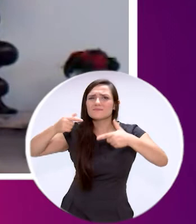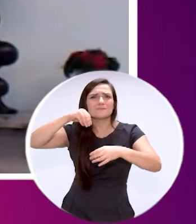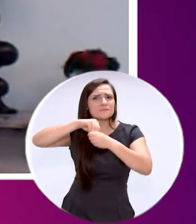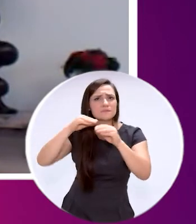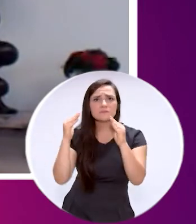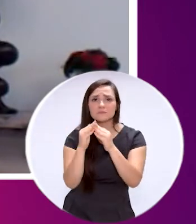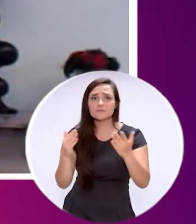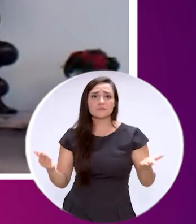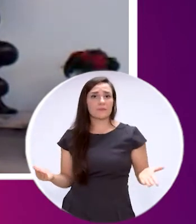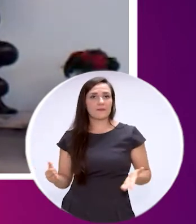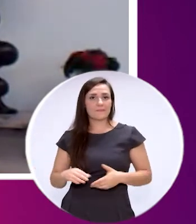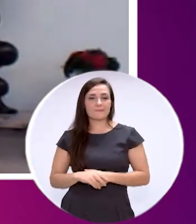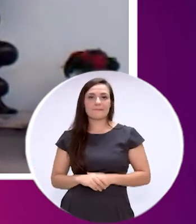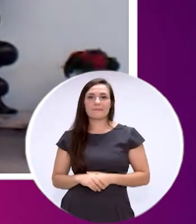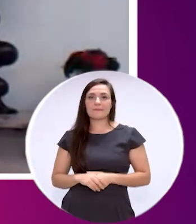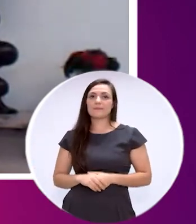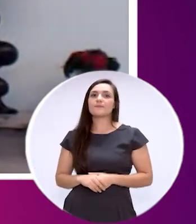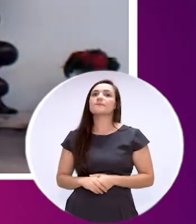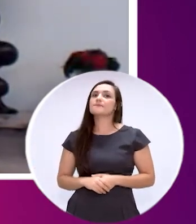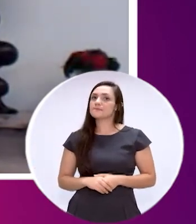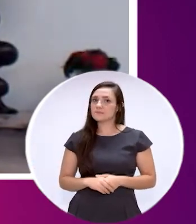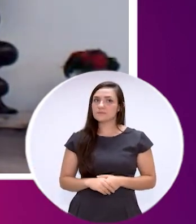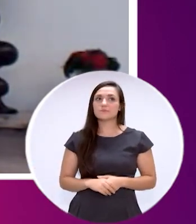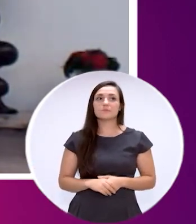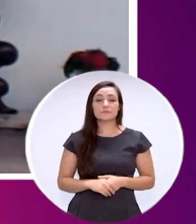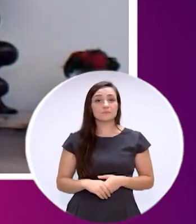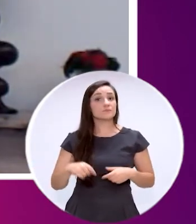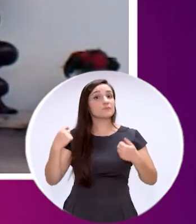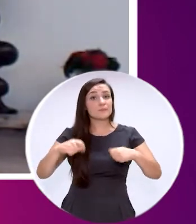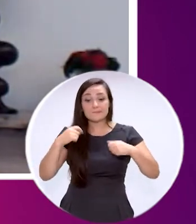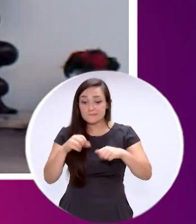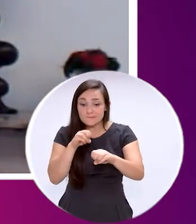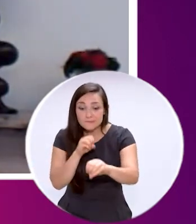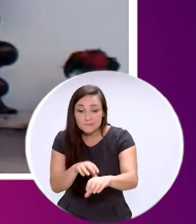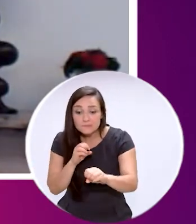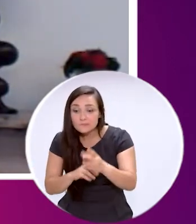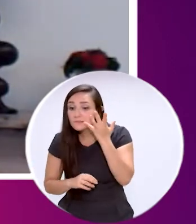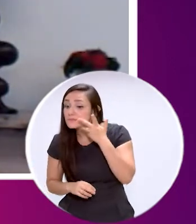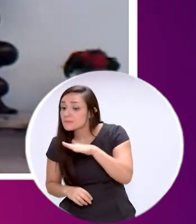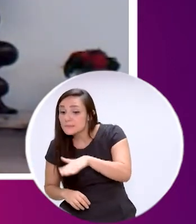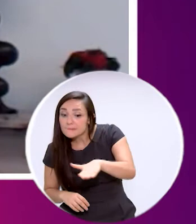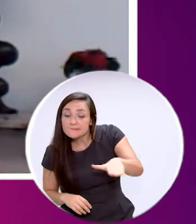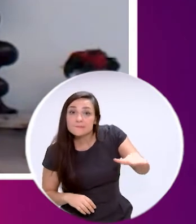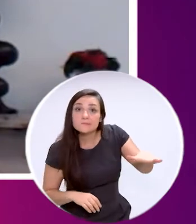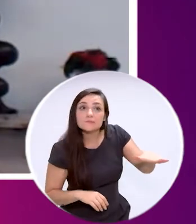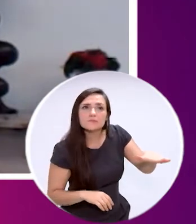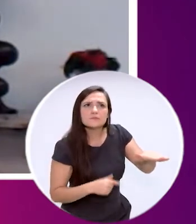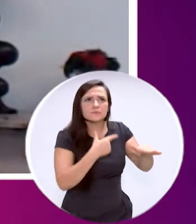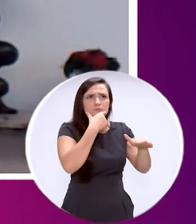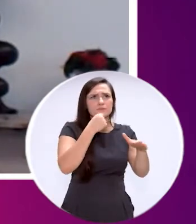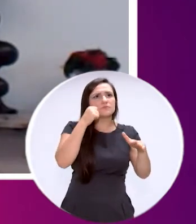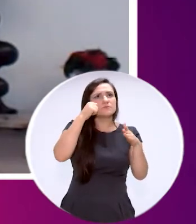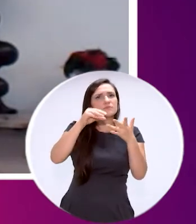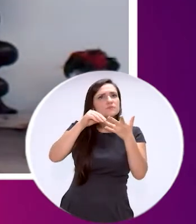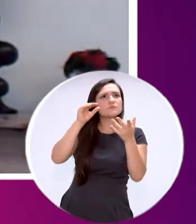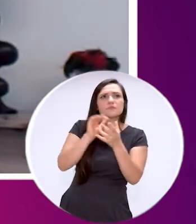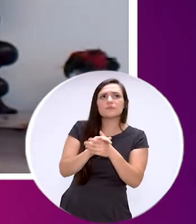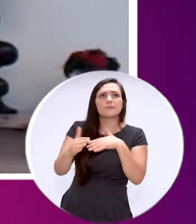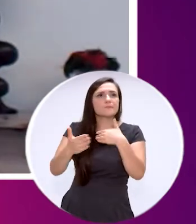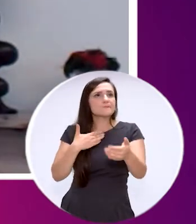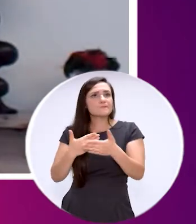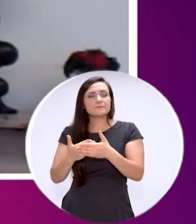casa, né? Mais uma vez eu vou repetir, educar as crianças marido e mulher, né, ou